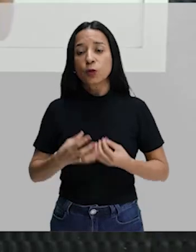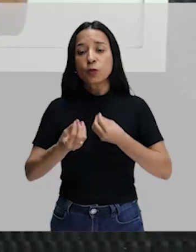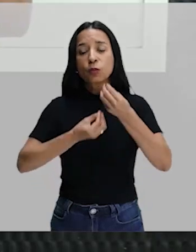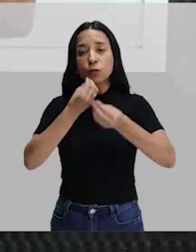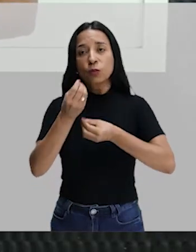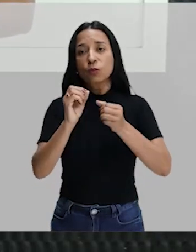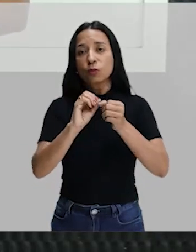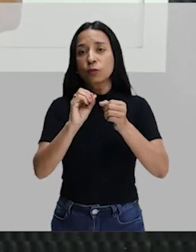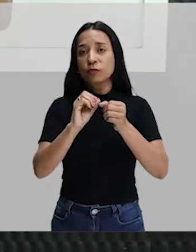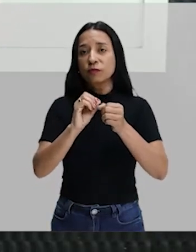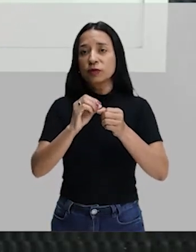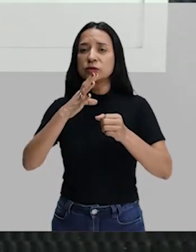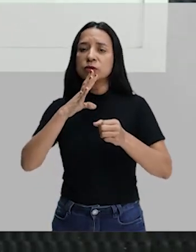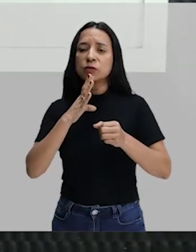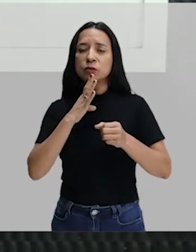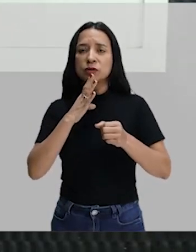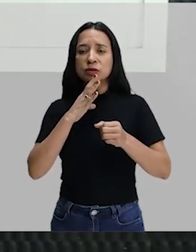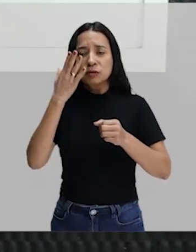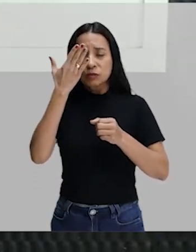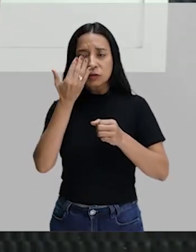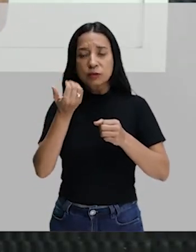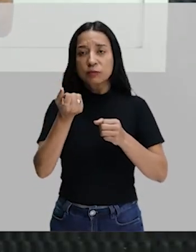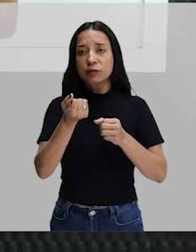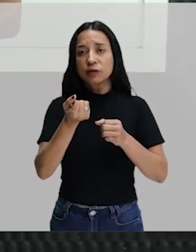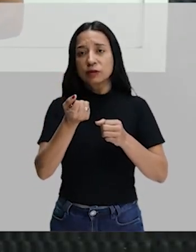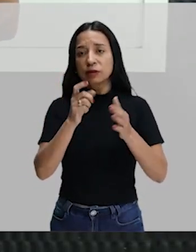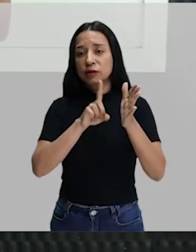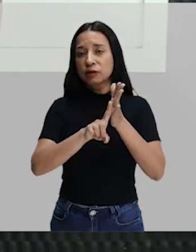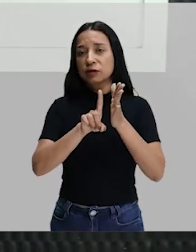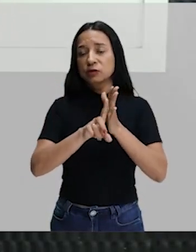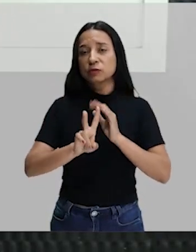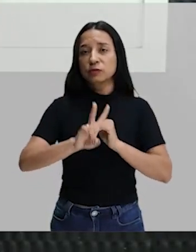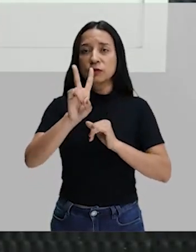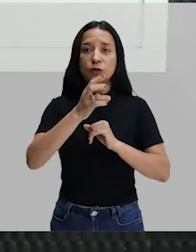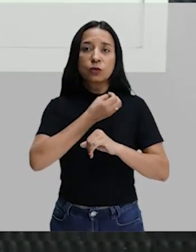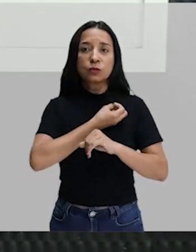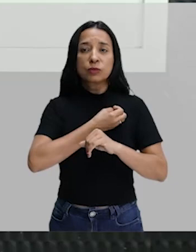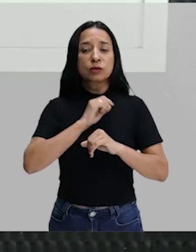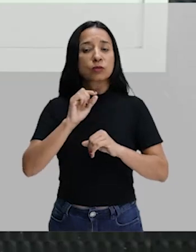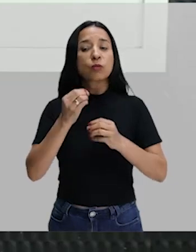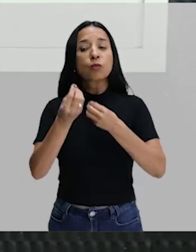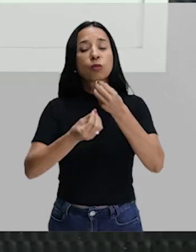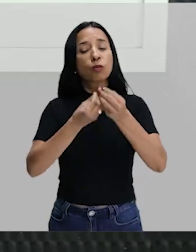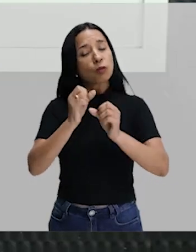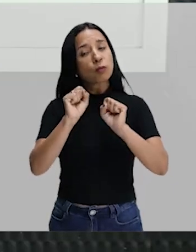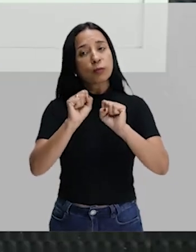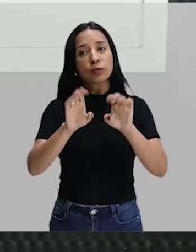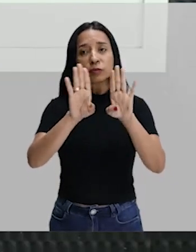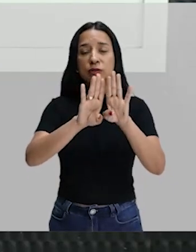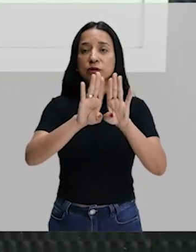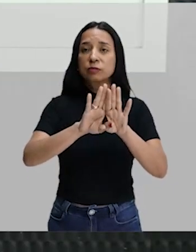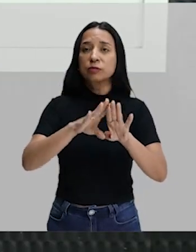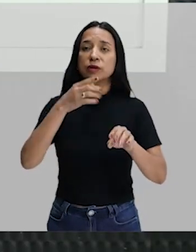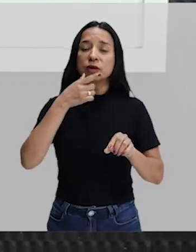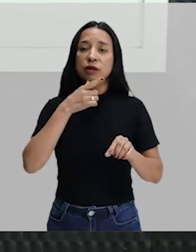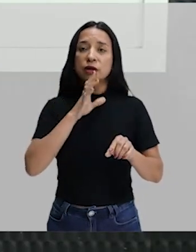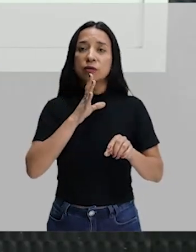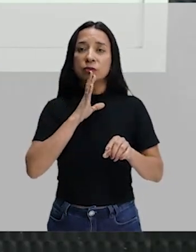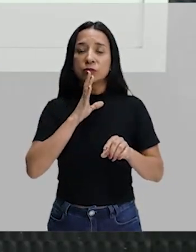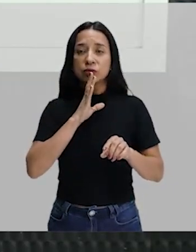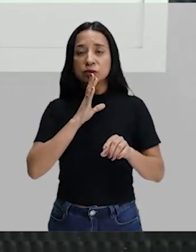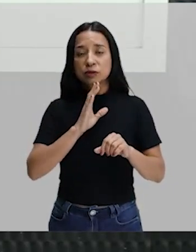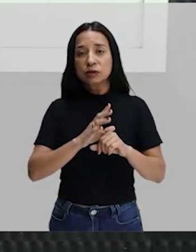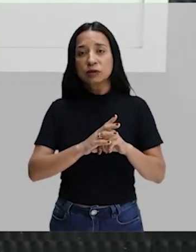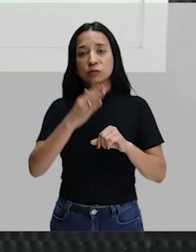que eu faço para reconhecer? Além dessa questão do valor numérico, porque de outra forma eu posso reconhecer quando um